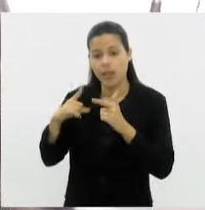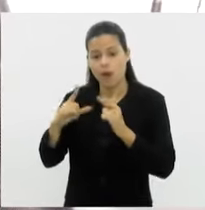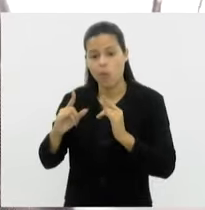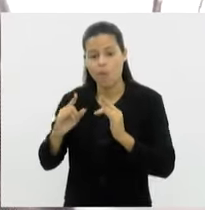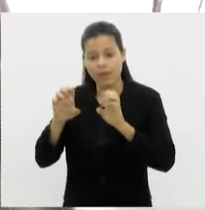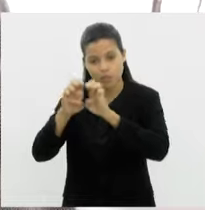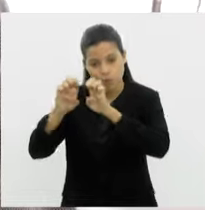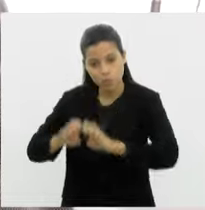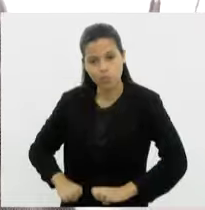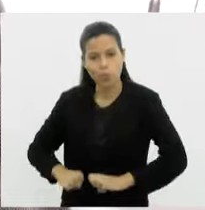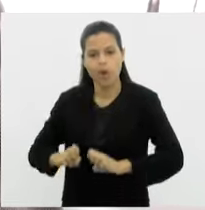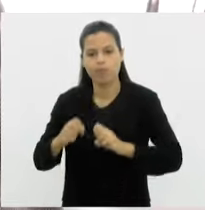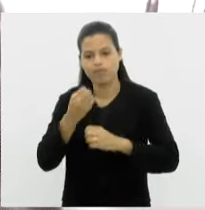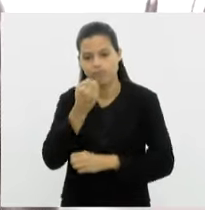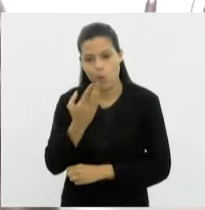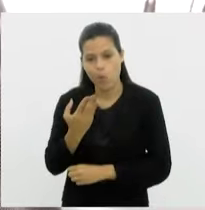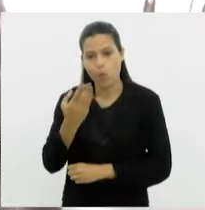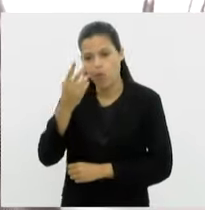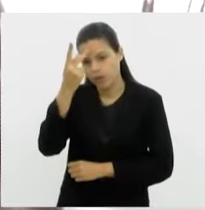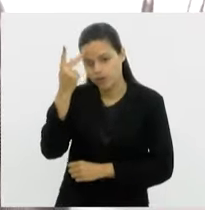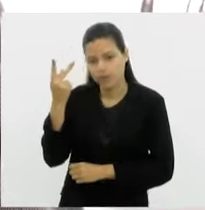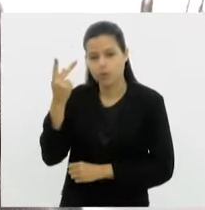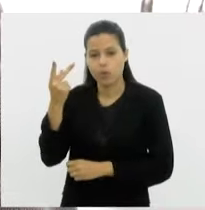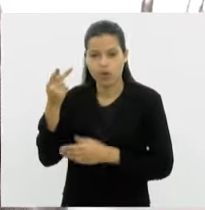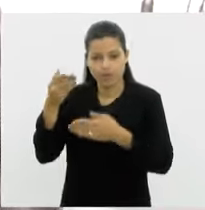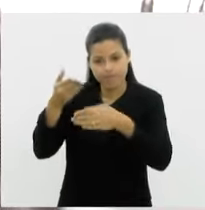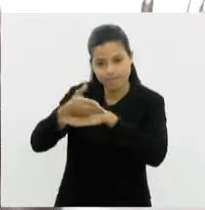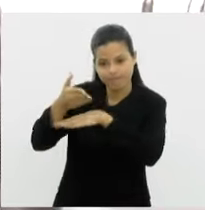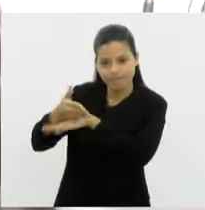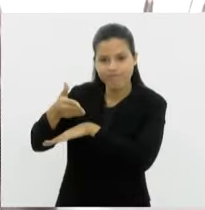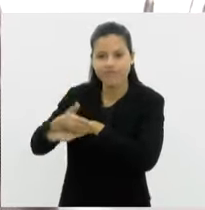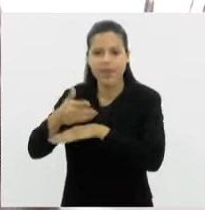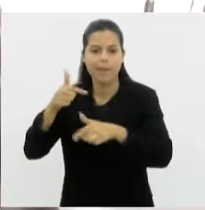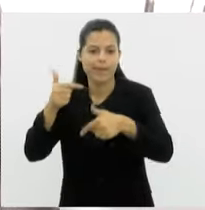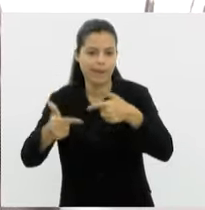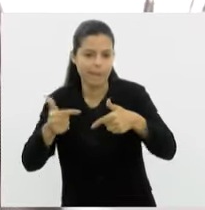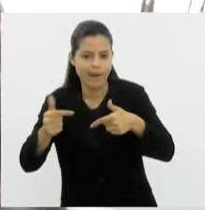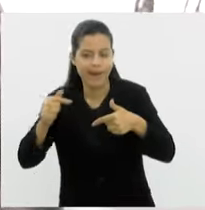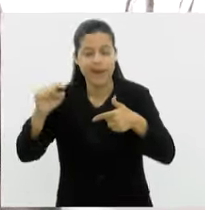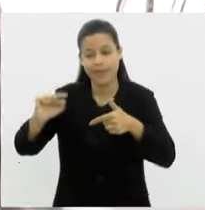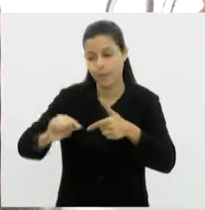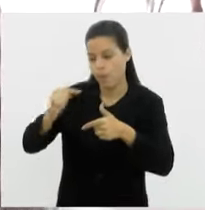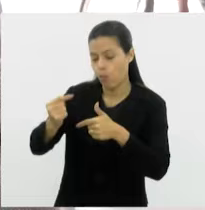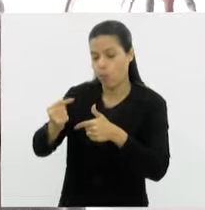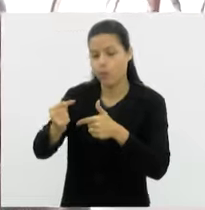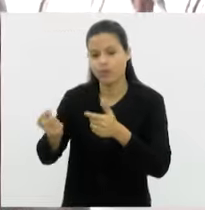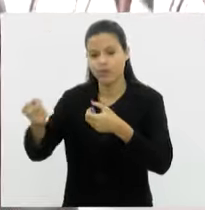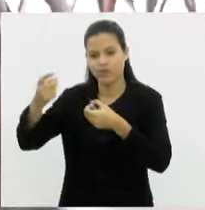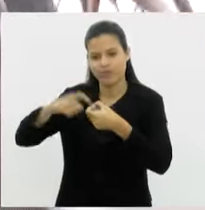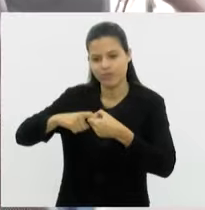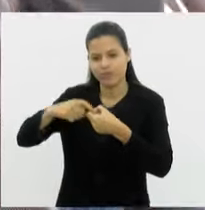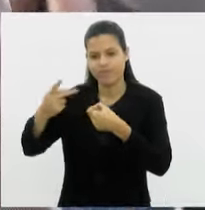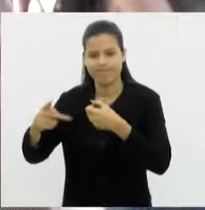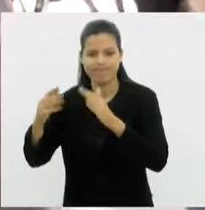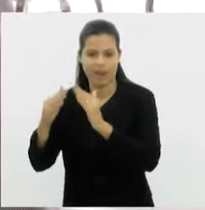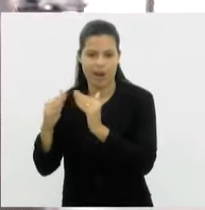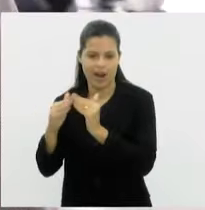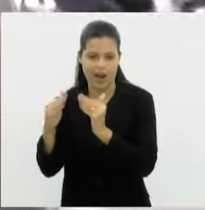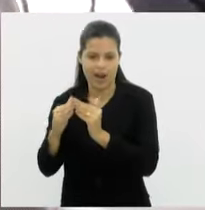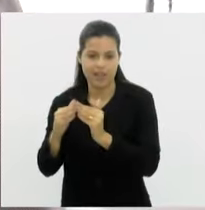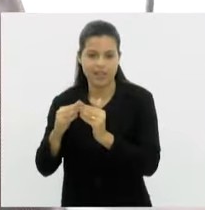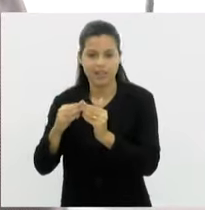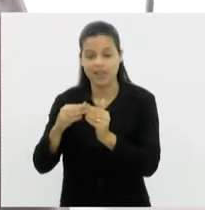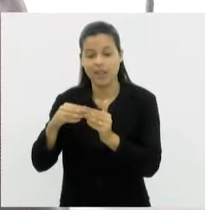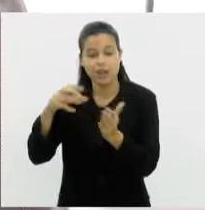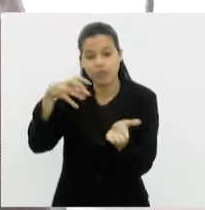Ele é ocupado pelas pessoas, como você falou, e depois as pessoas retornam para suas residências e o centro fica completamente